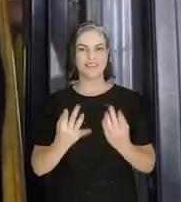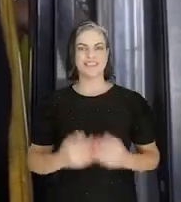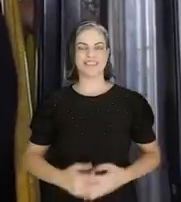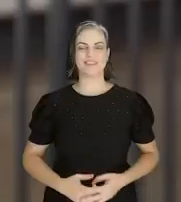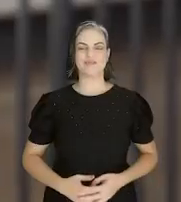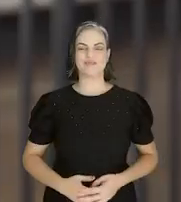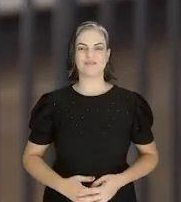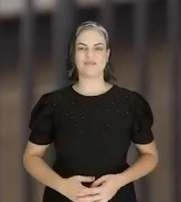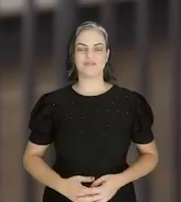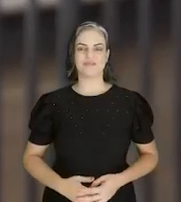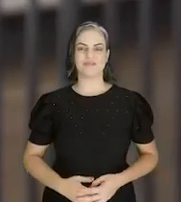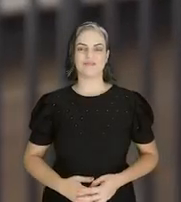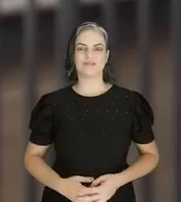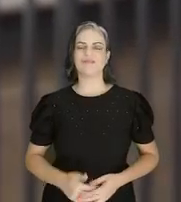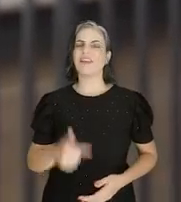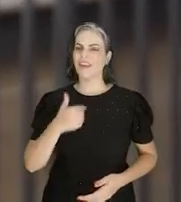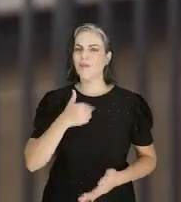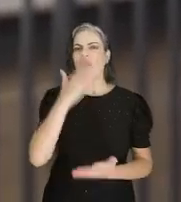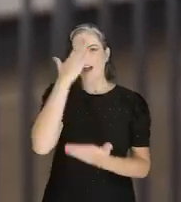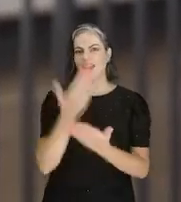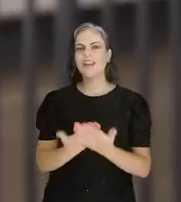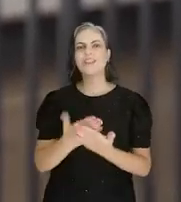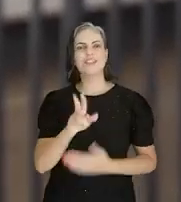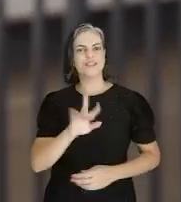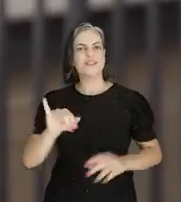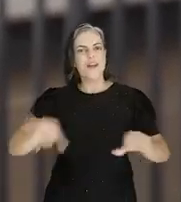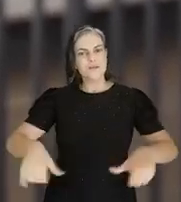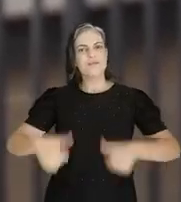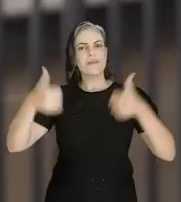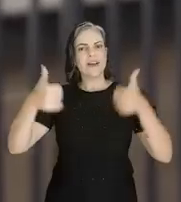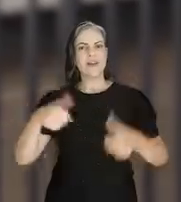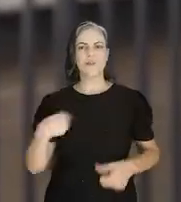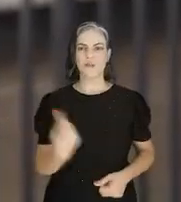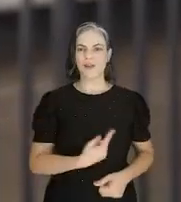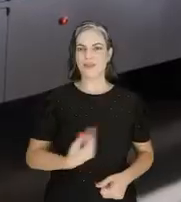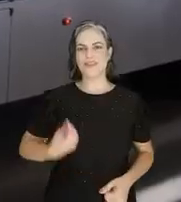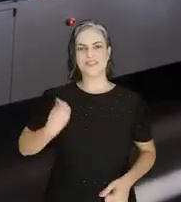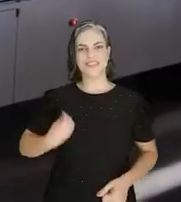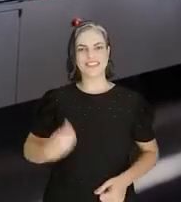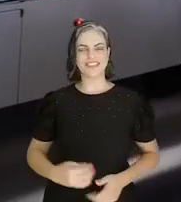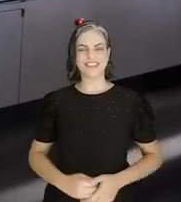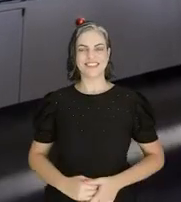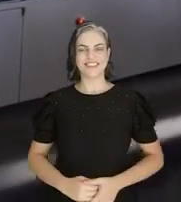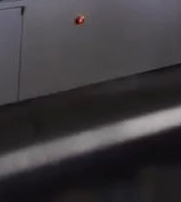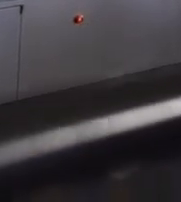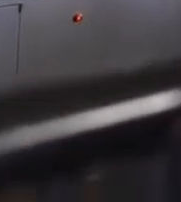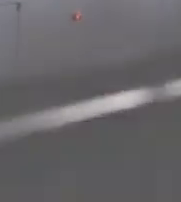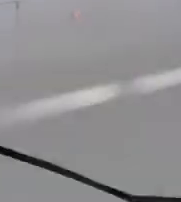Eu acredito que é só melhoria para a gente, para o nosso setor.